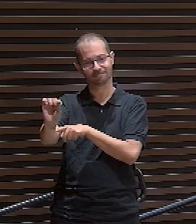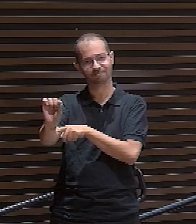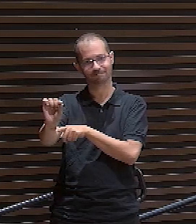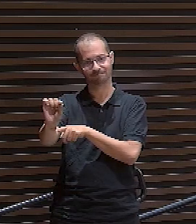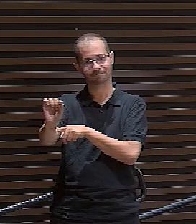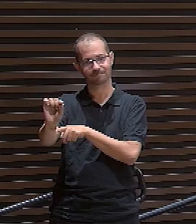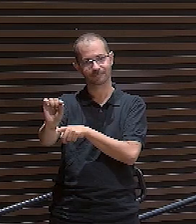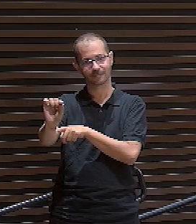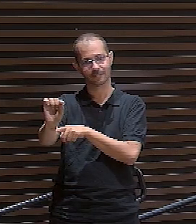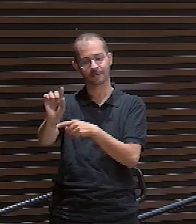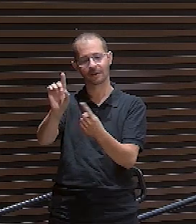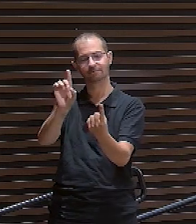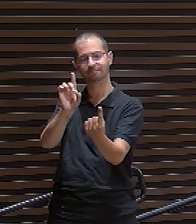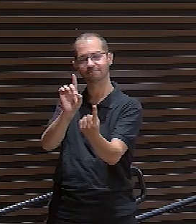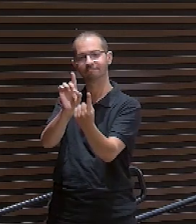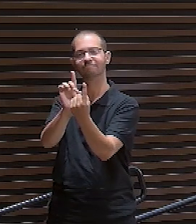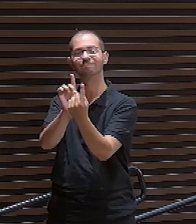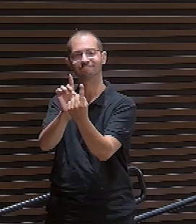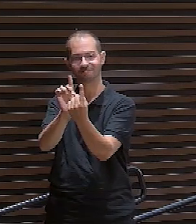para o próximo encontro.